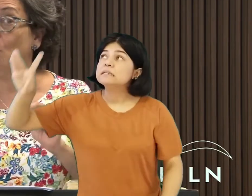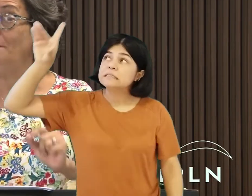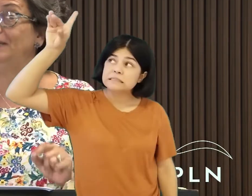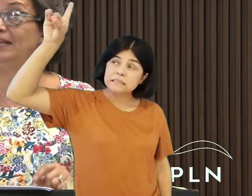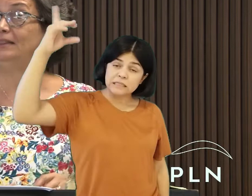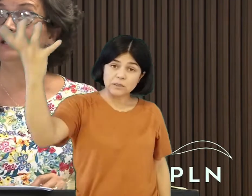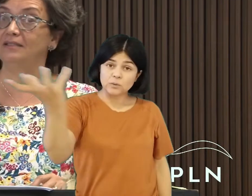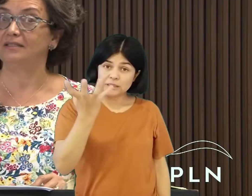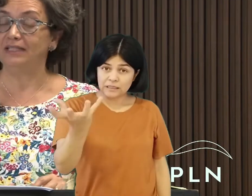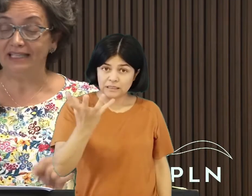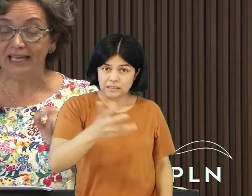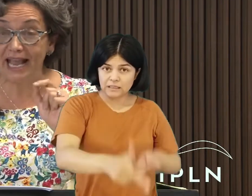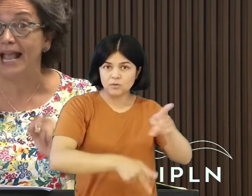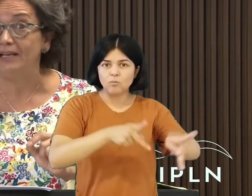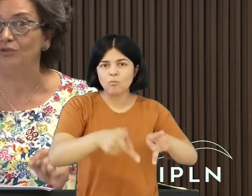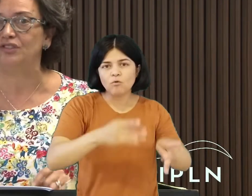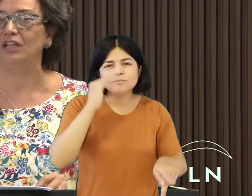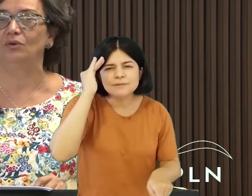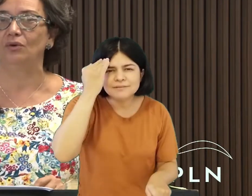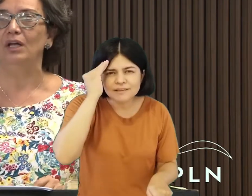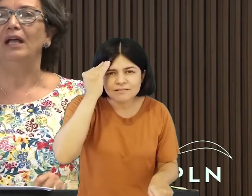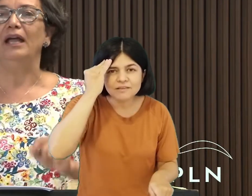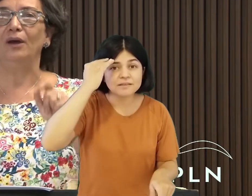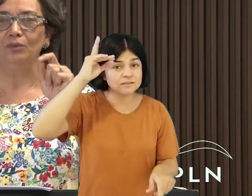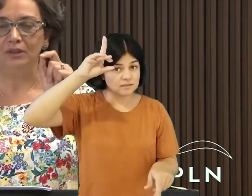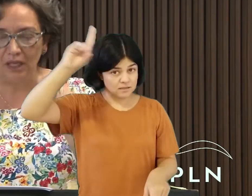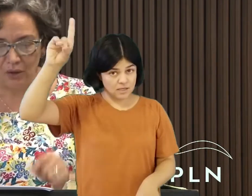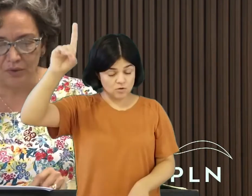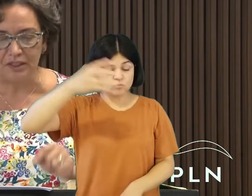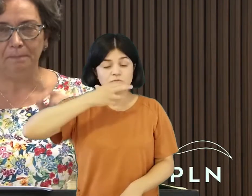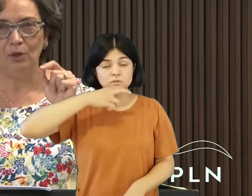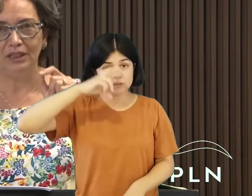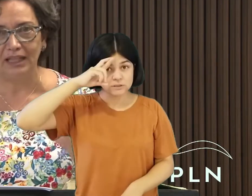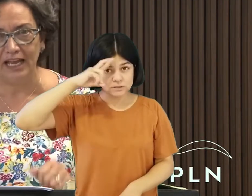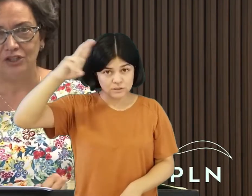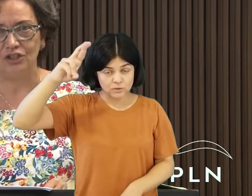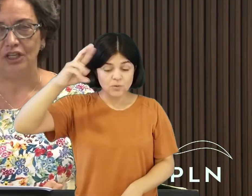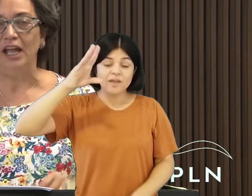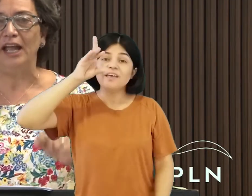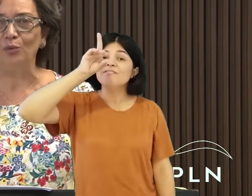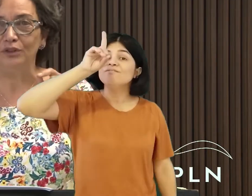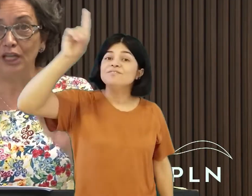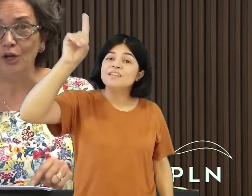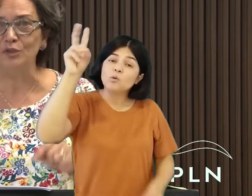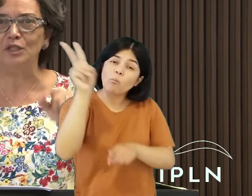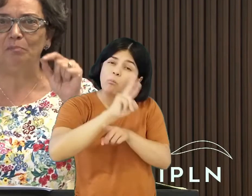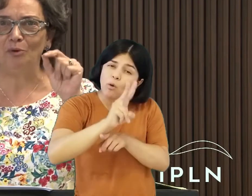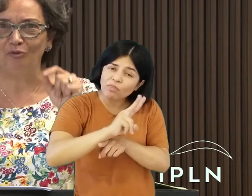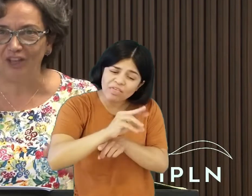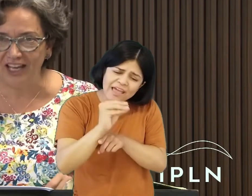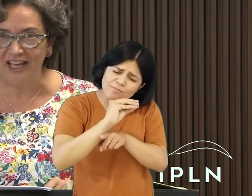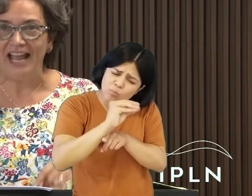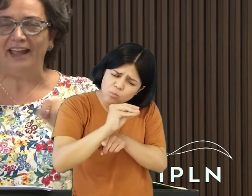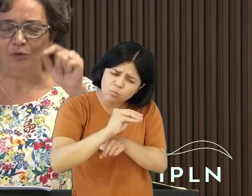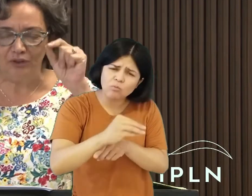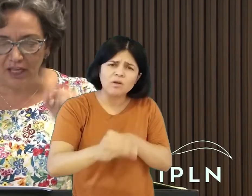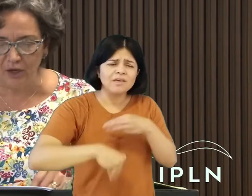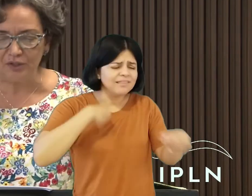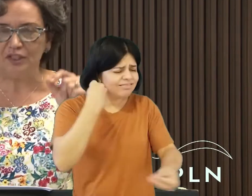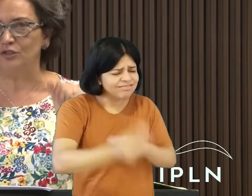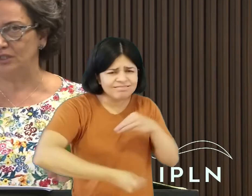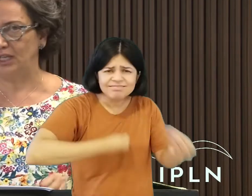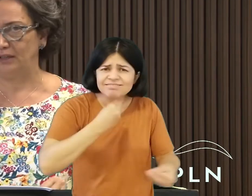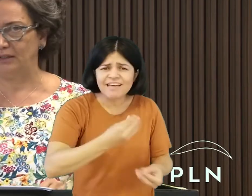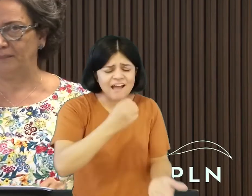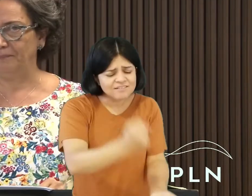povo compreendesse que Ele, o Senhor, é o Deus que protege, é o Deus que provê, é o